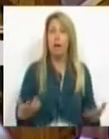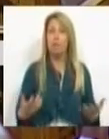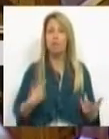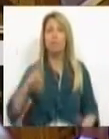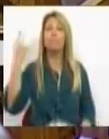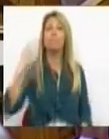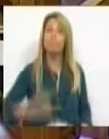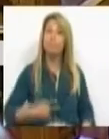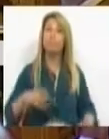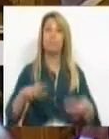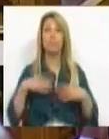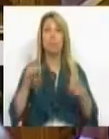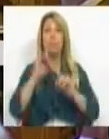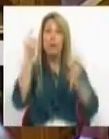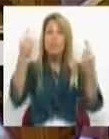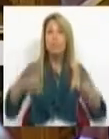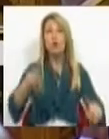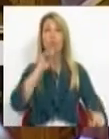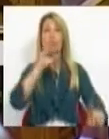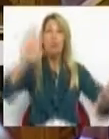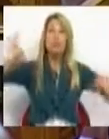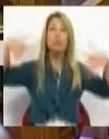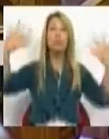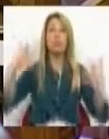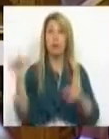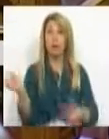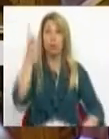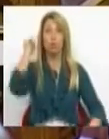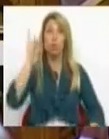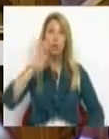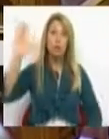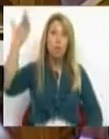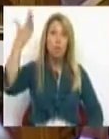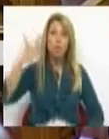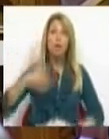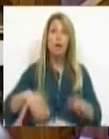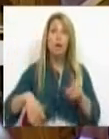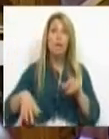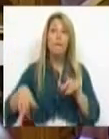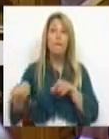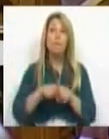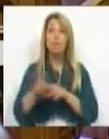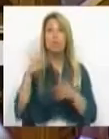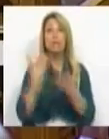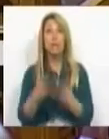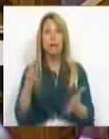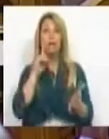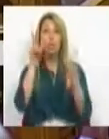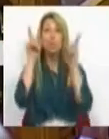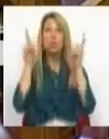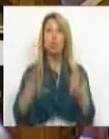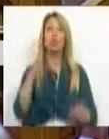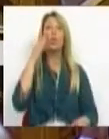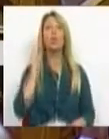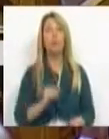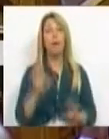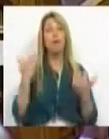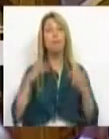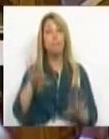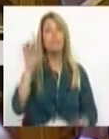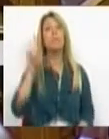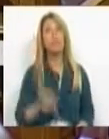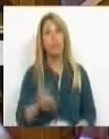apenas como uma possibilidade, mas como uma prioridade política para assegurar o controle daquele banco, mas também para